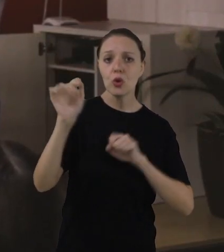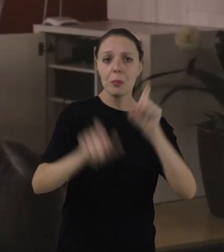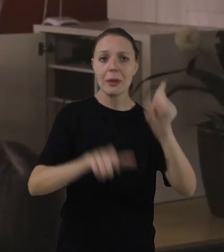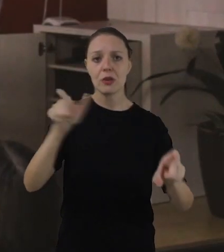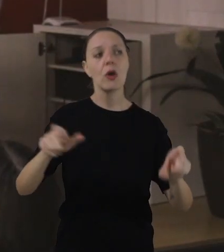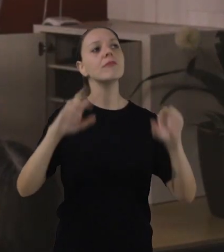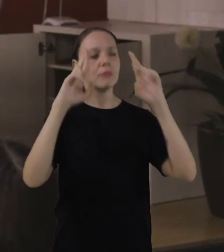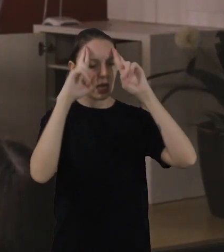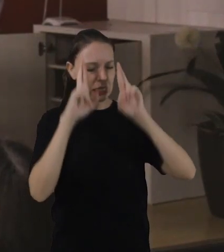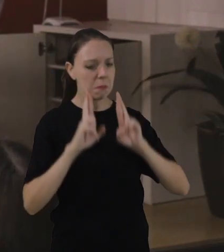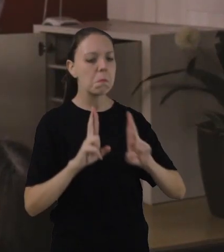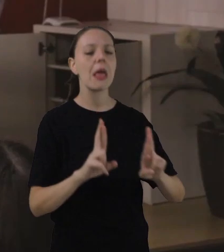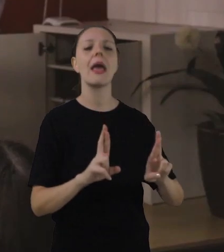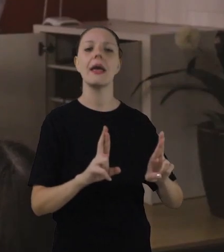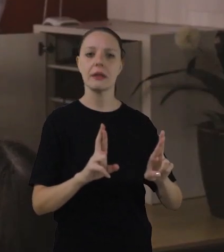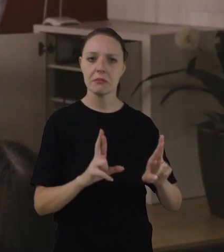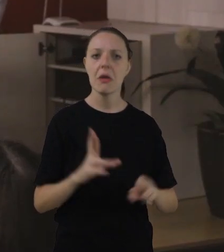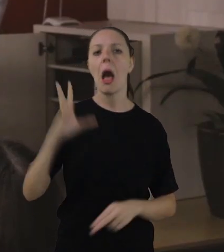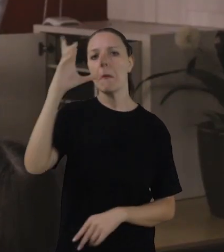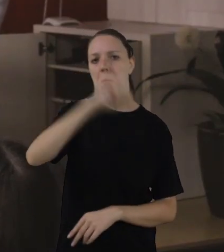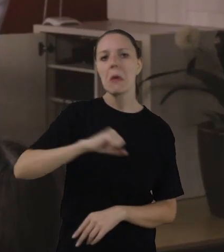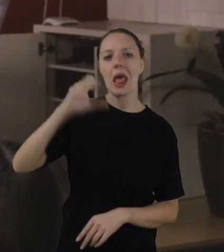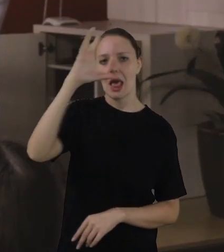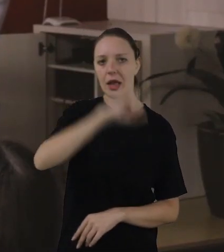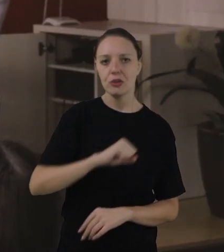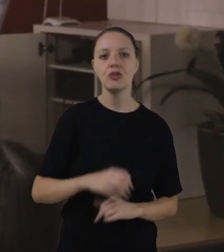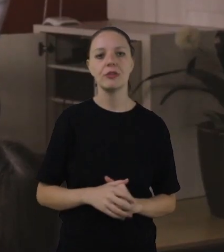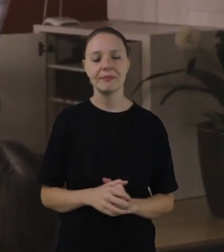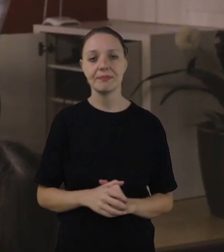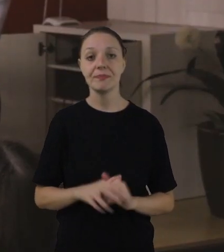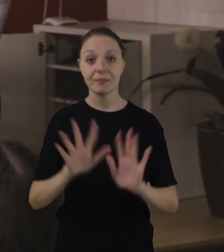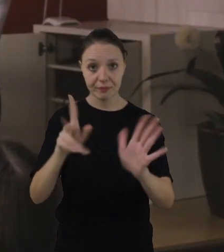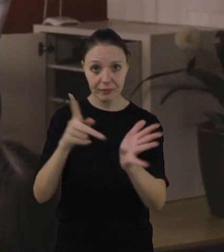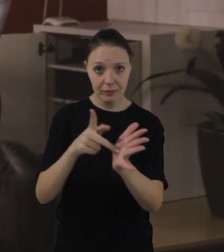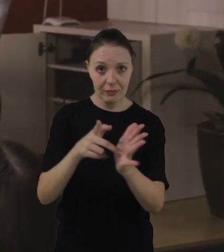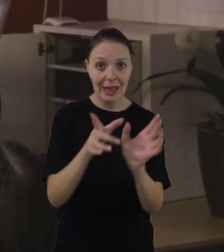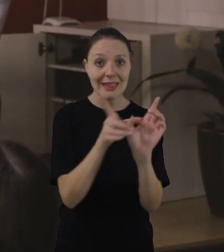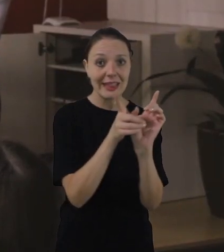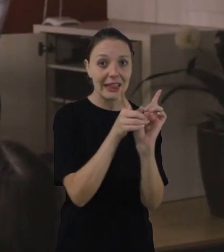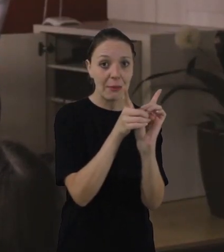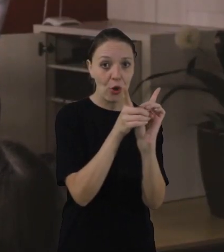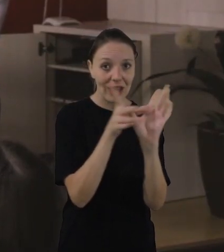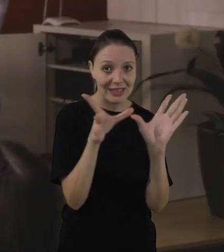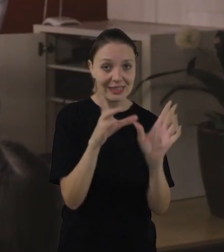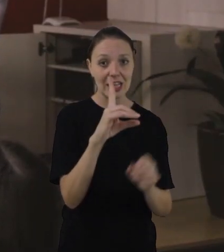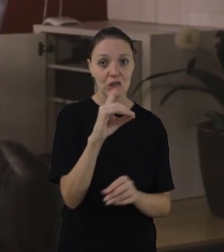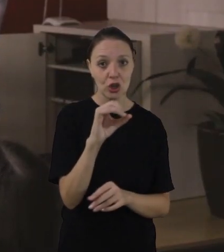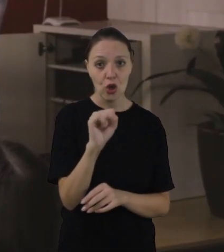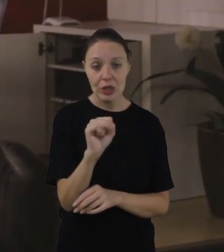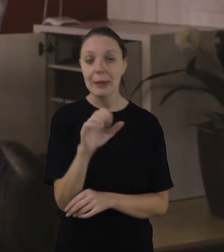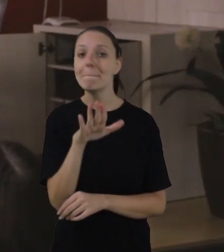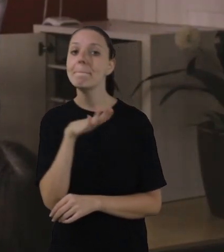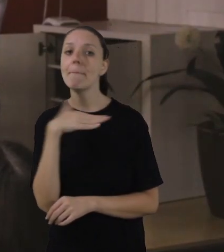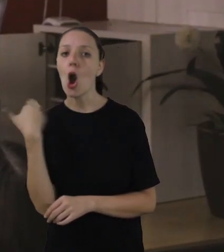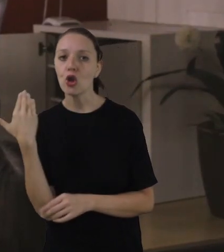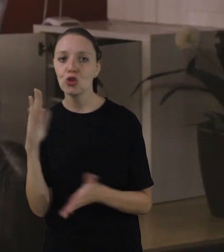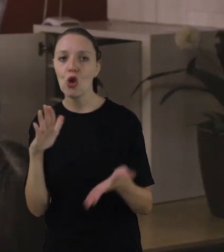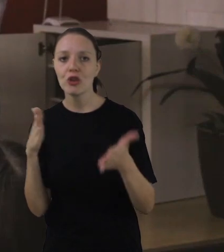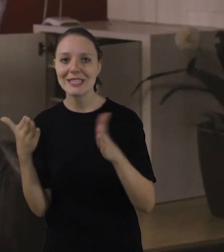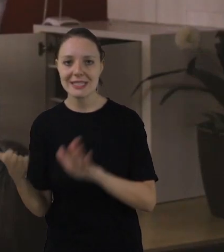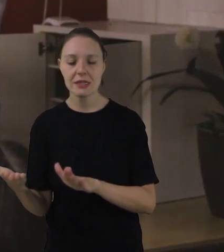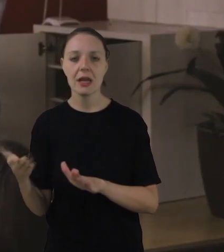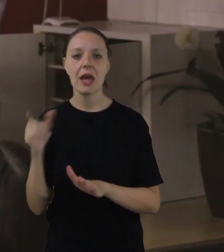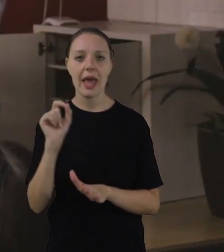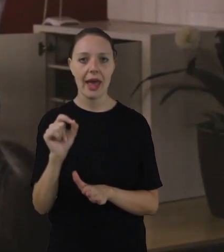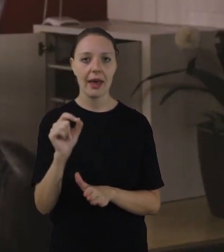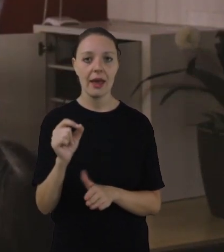com o passado. Em essência, a democracia dos mortos busca um equilíbrio entre o presente e